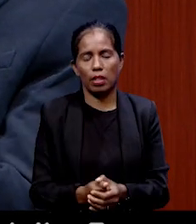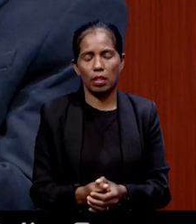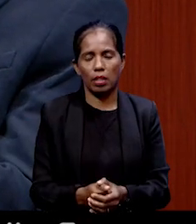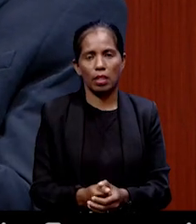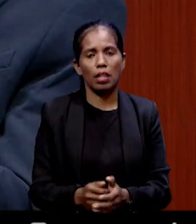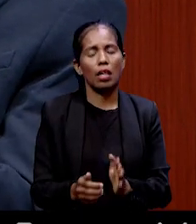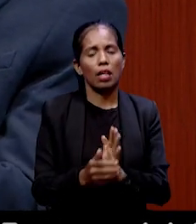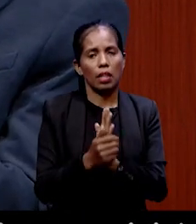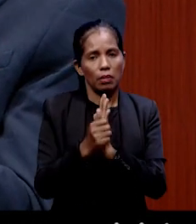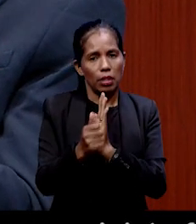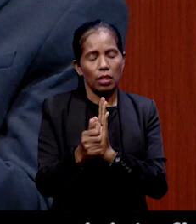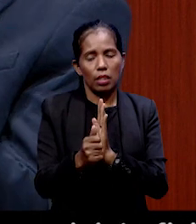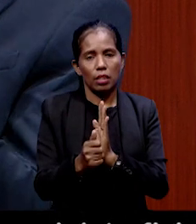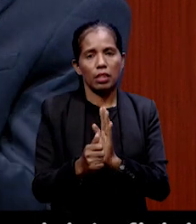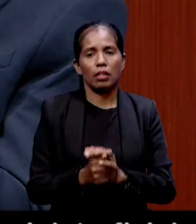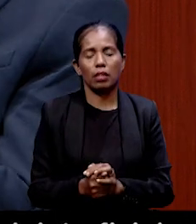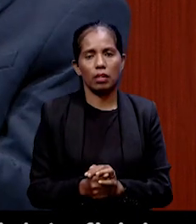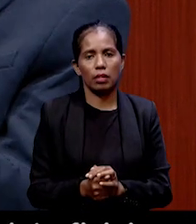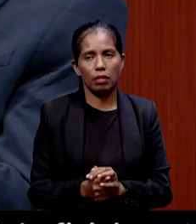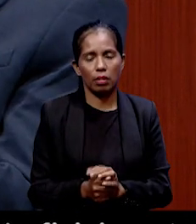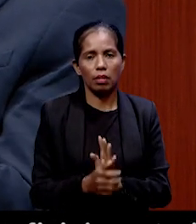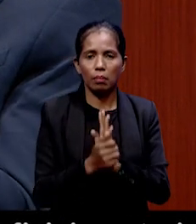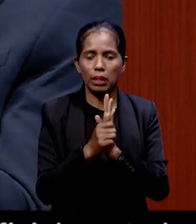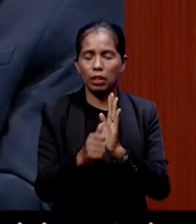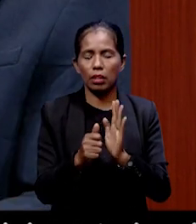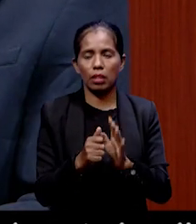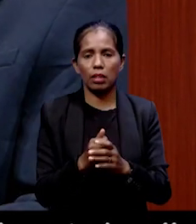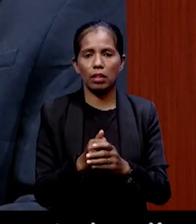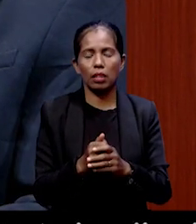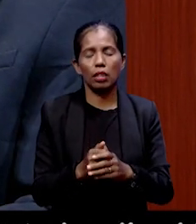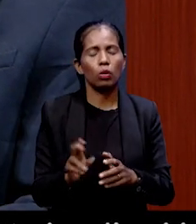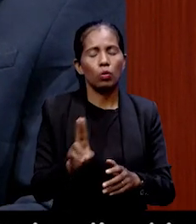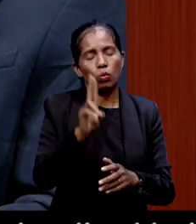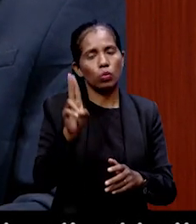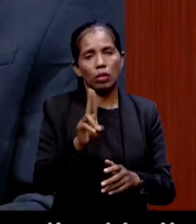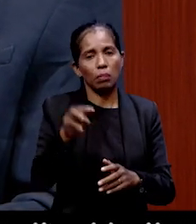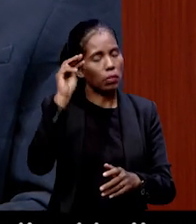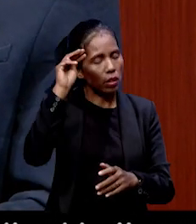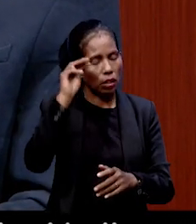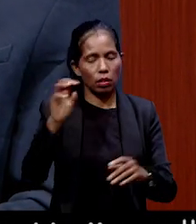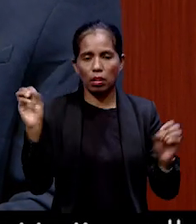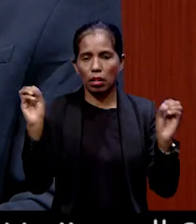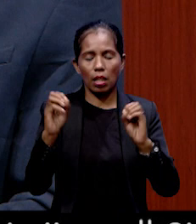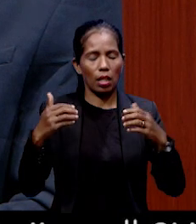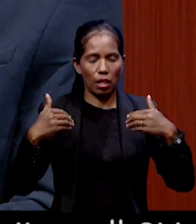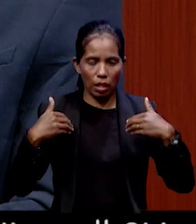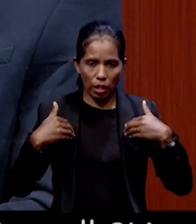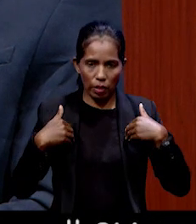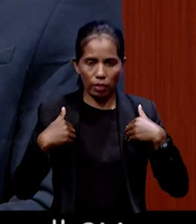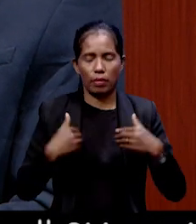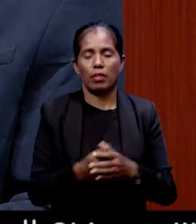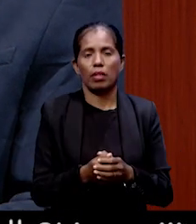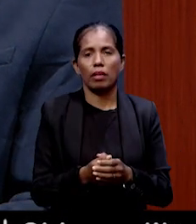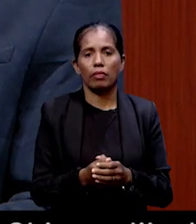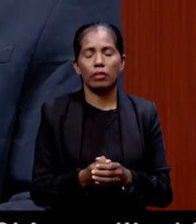Kapasidade de executor, ansan executivo sira, ministério sira, se ladun ia kapasidade o insato executa ni